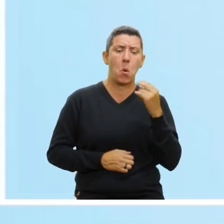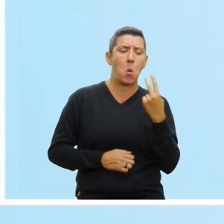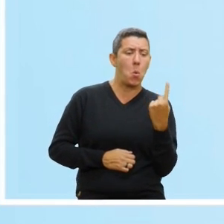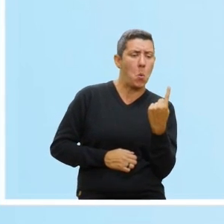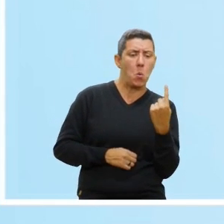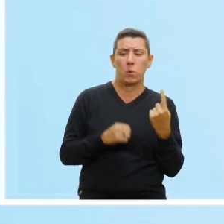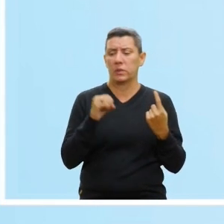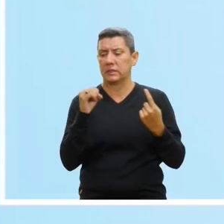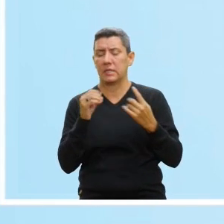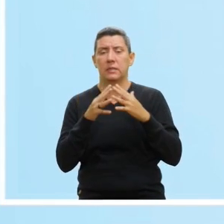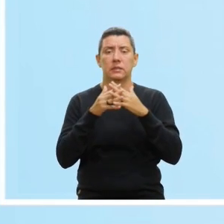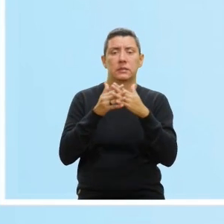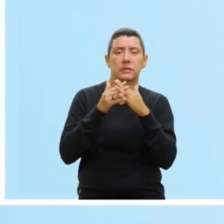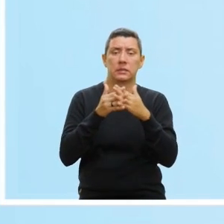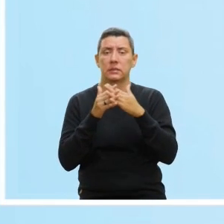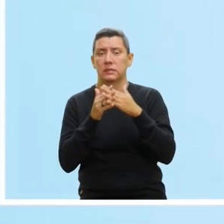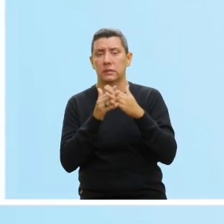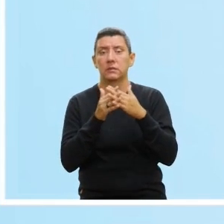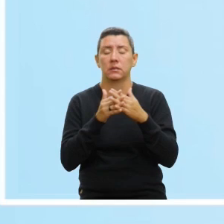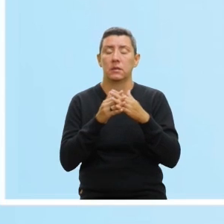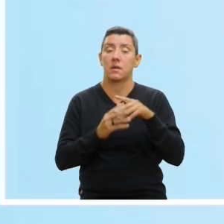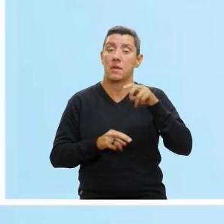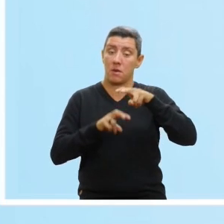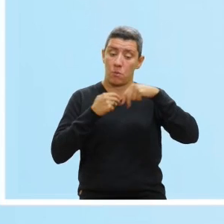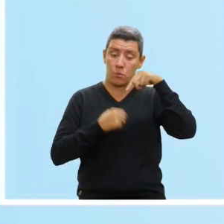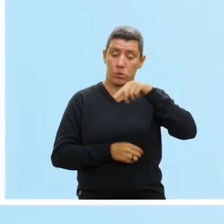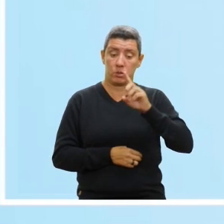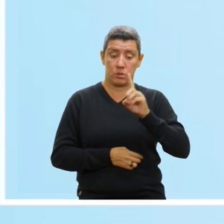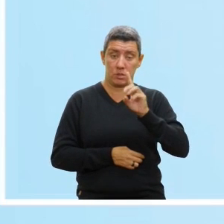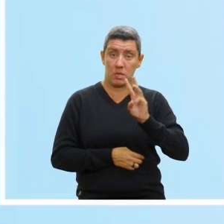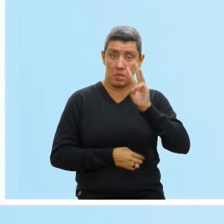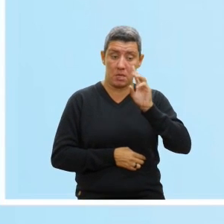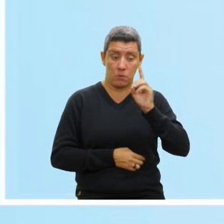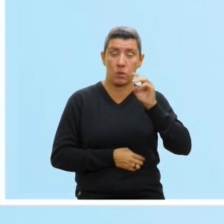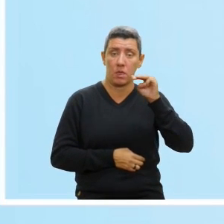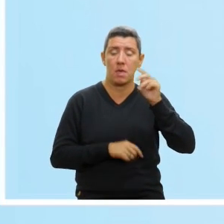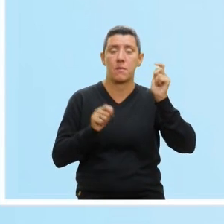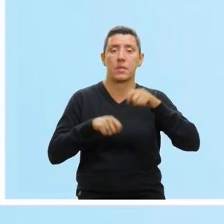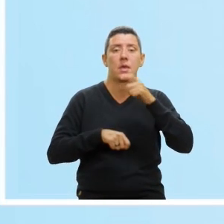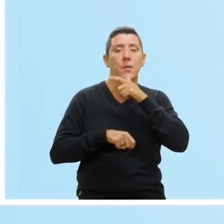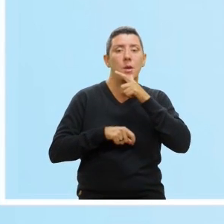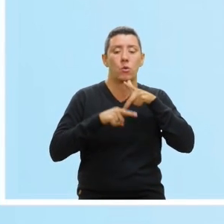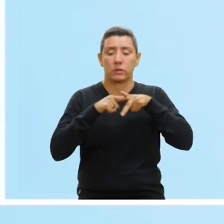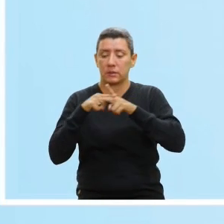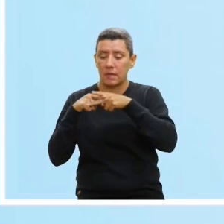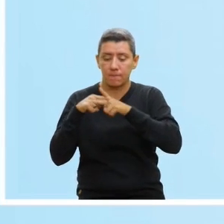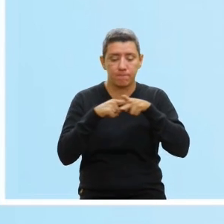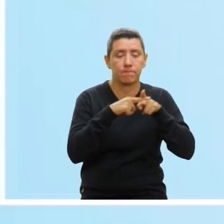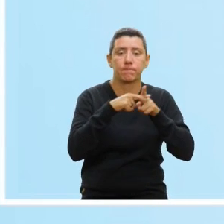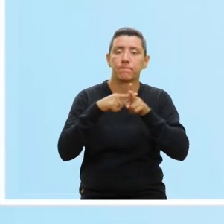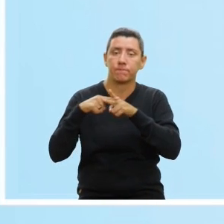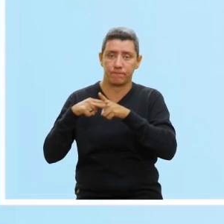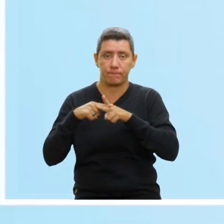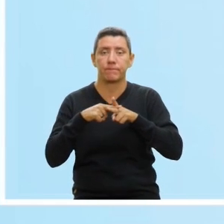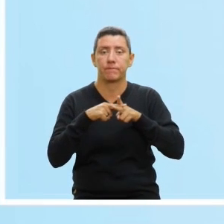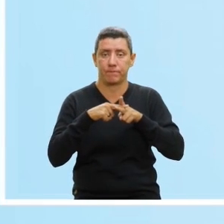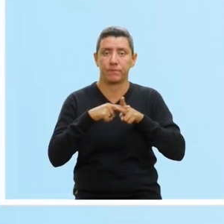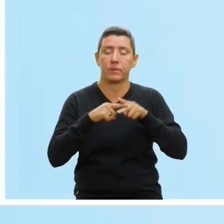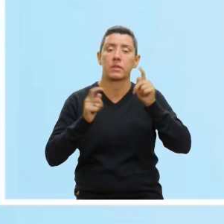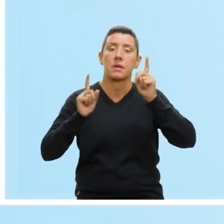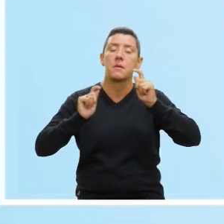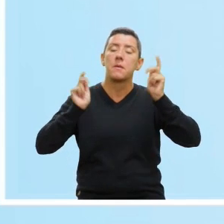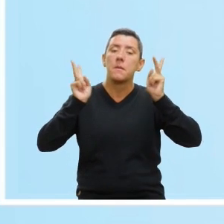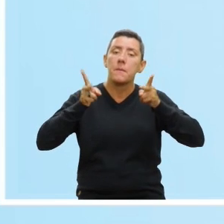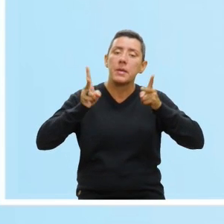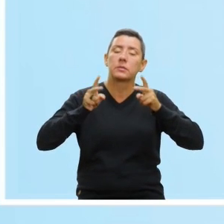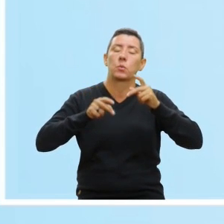efeito que os sistemas DWDM eles têm condições de corrigir. tá? A gente pode corrigir via equipamento, né? A